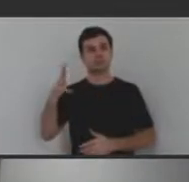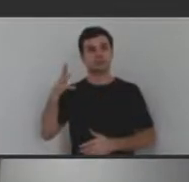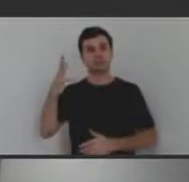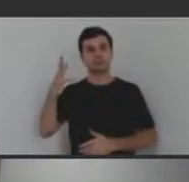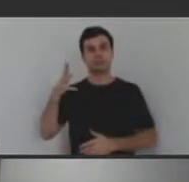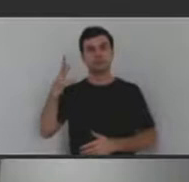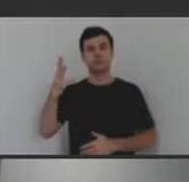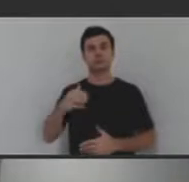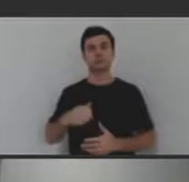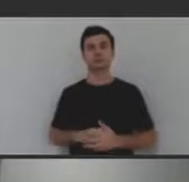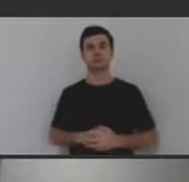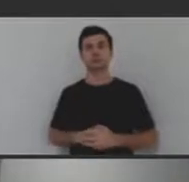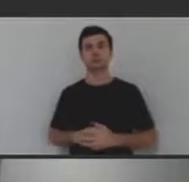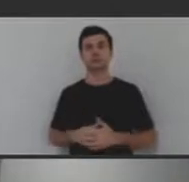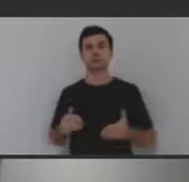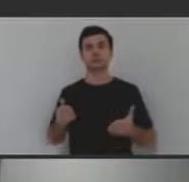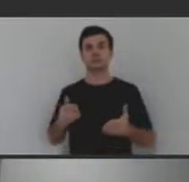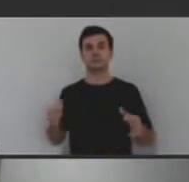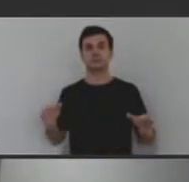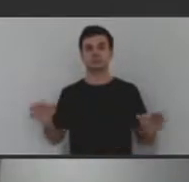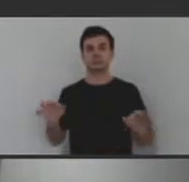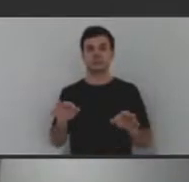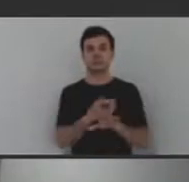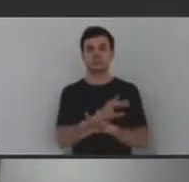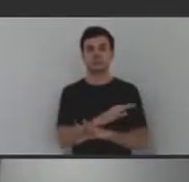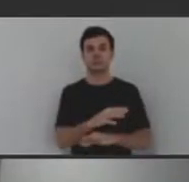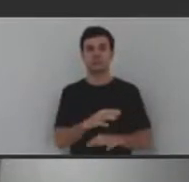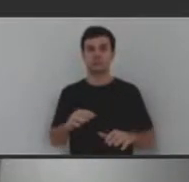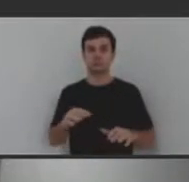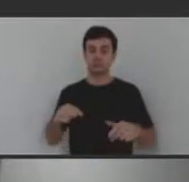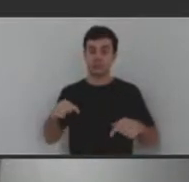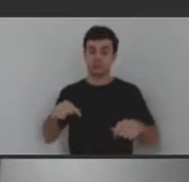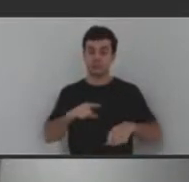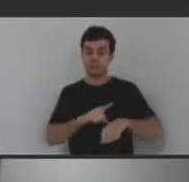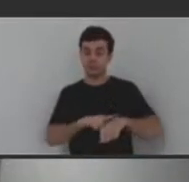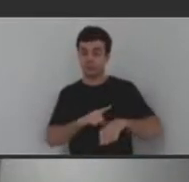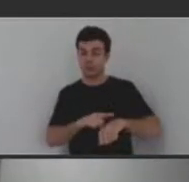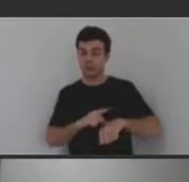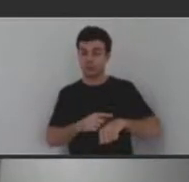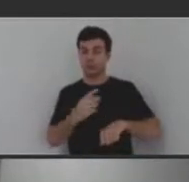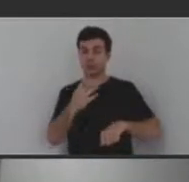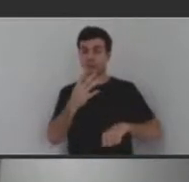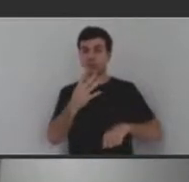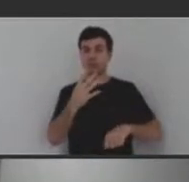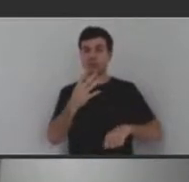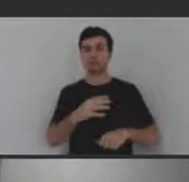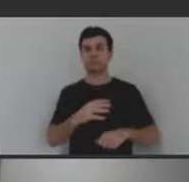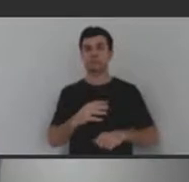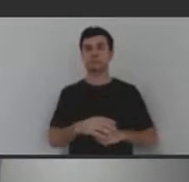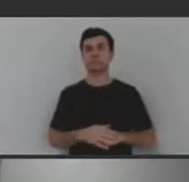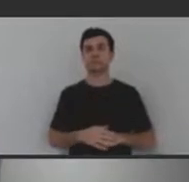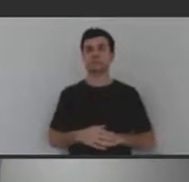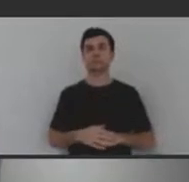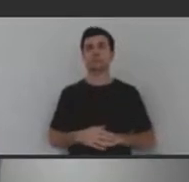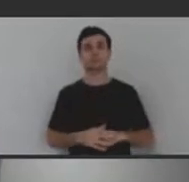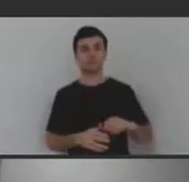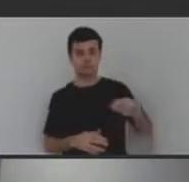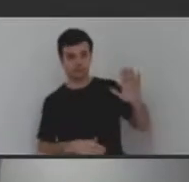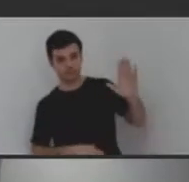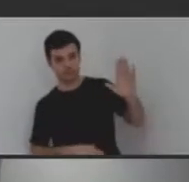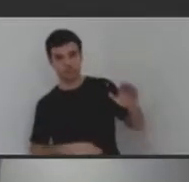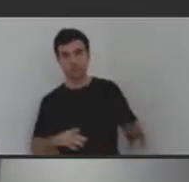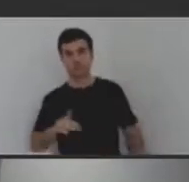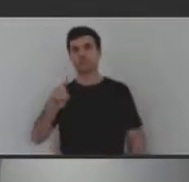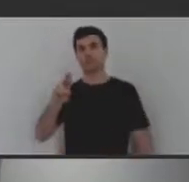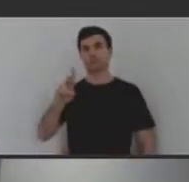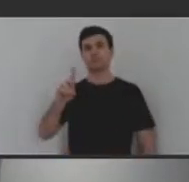expediente, eu declaro encerrado o expediente às 16 horas. Questão de ordem do vereador Eduardo Lima.